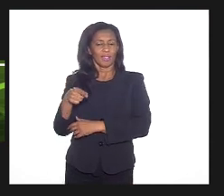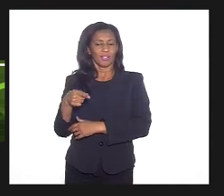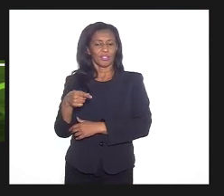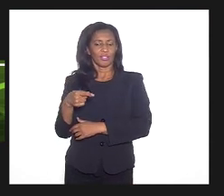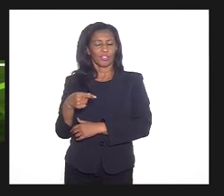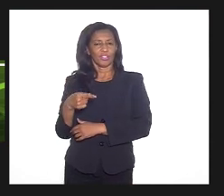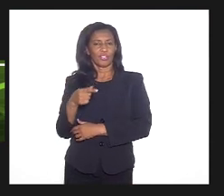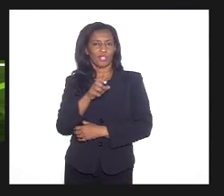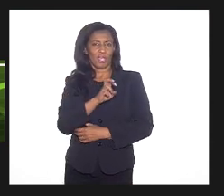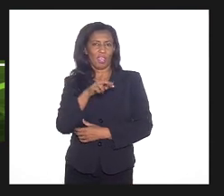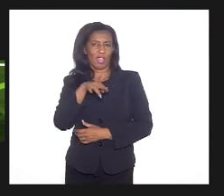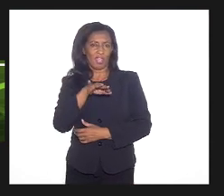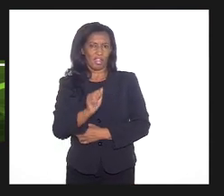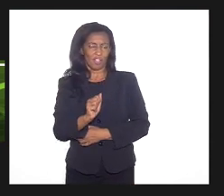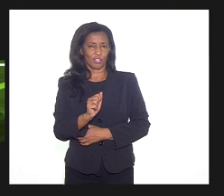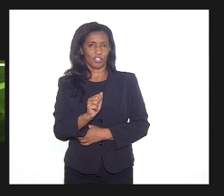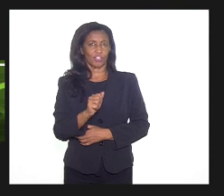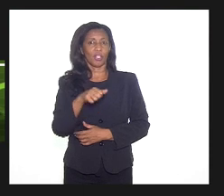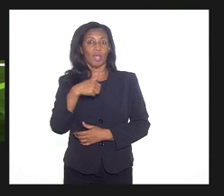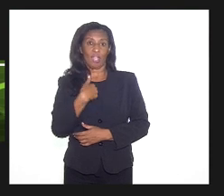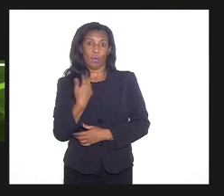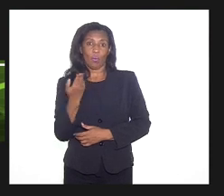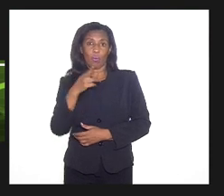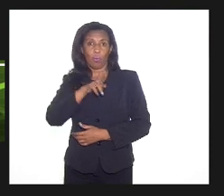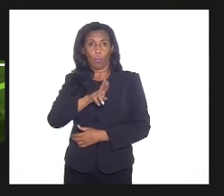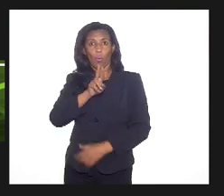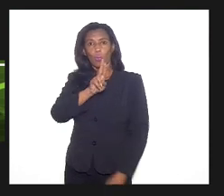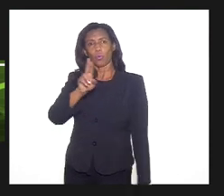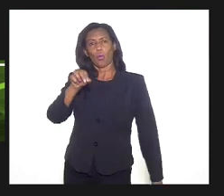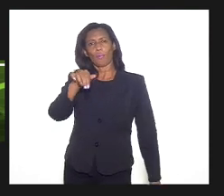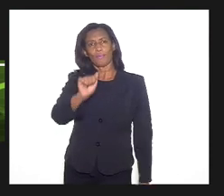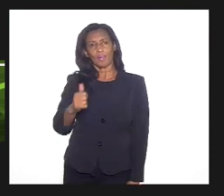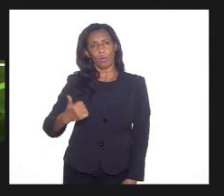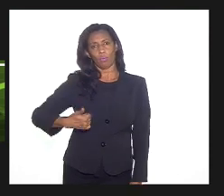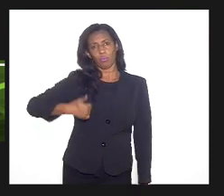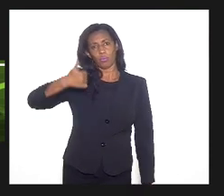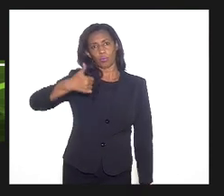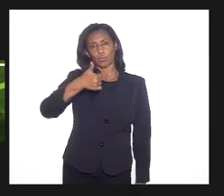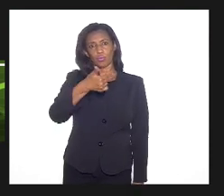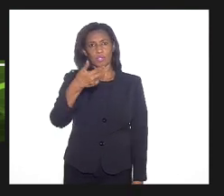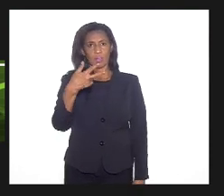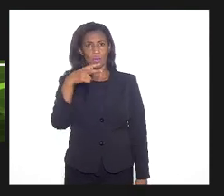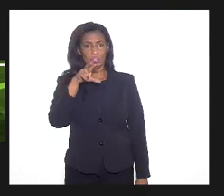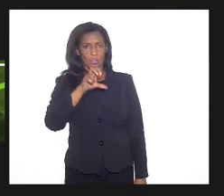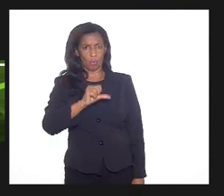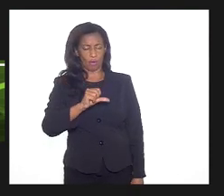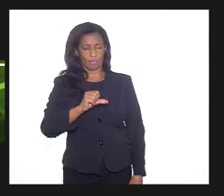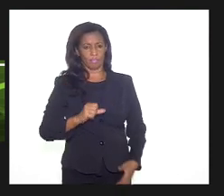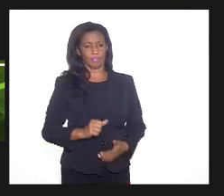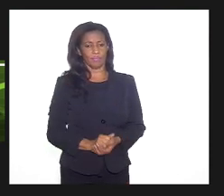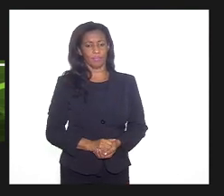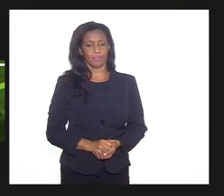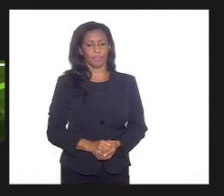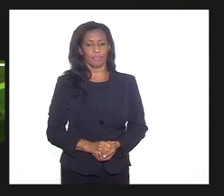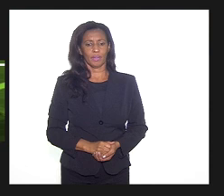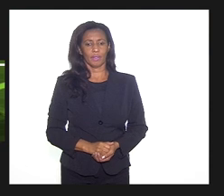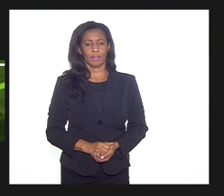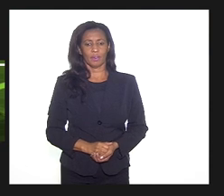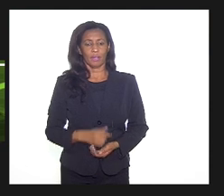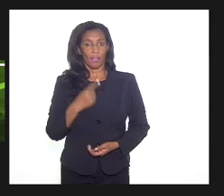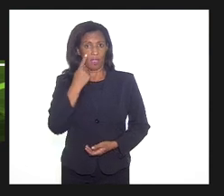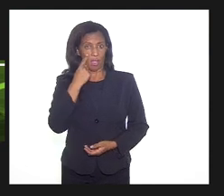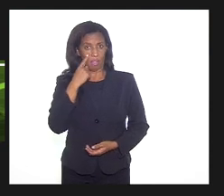subnacionais, um resultado nominal de positivo de 259. Ressalte-se que